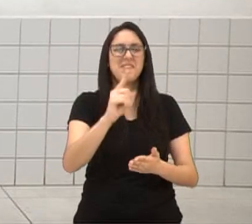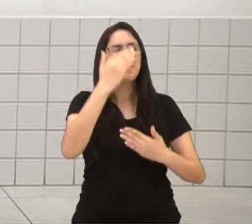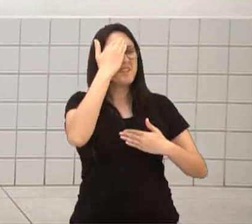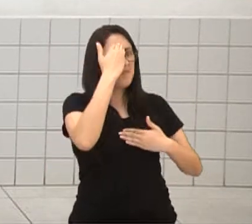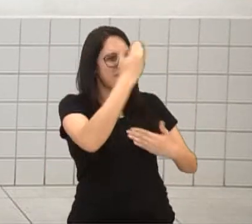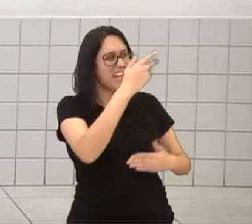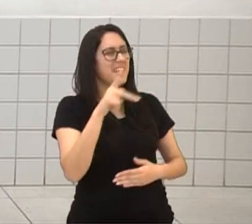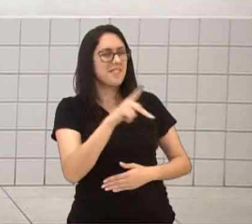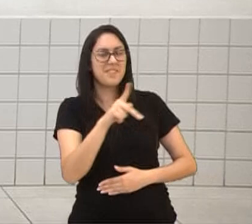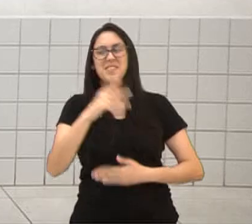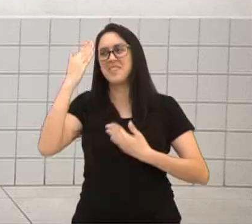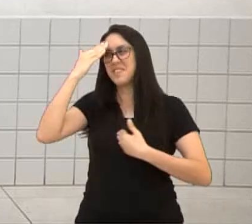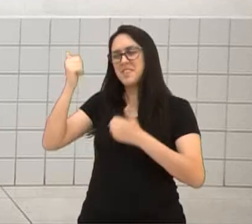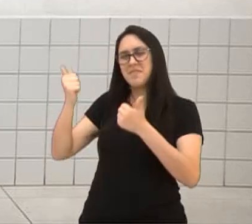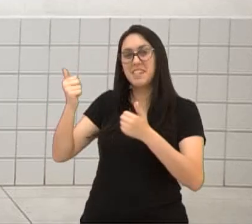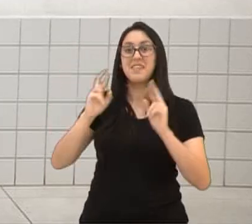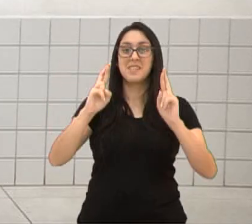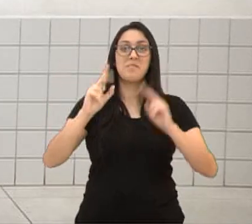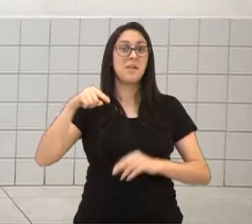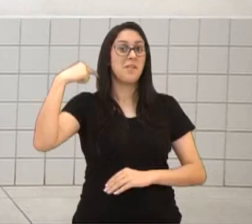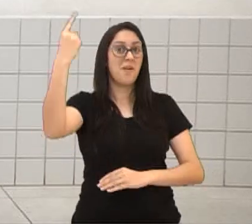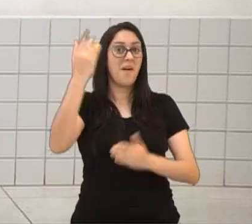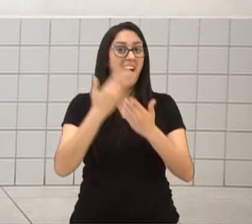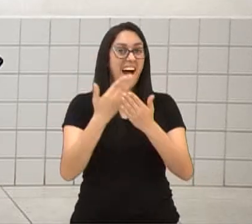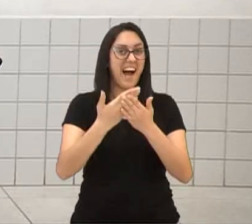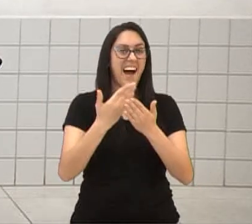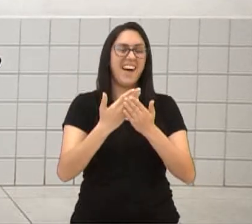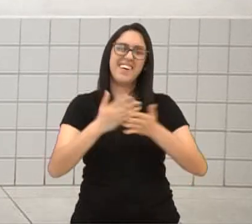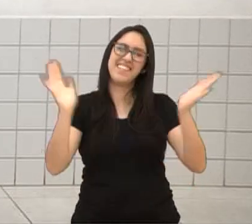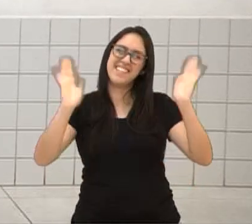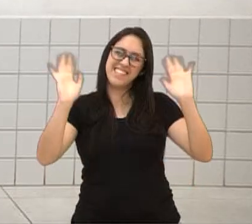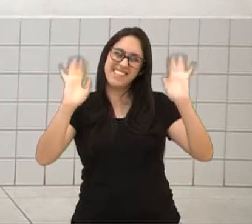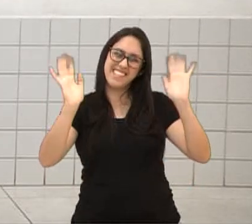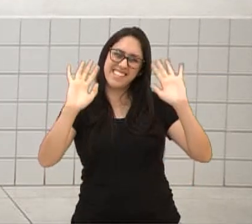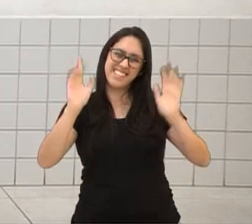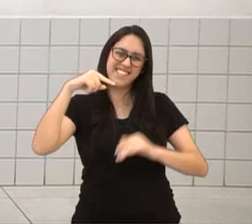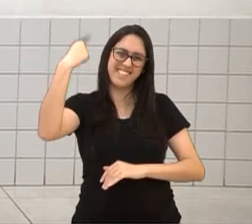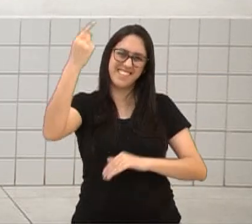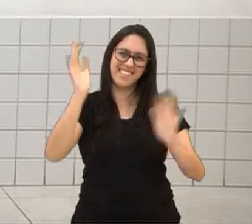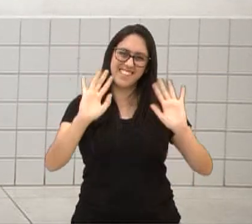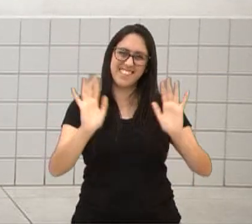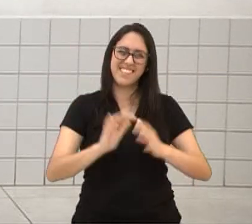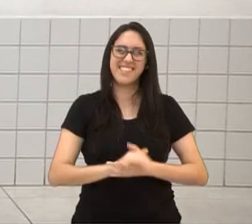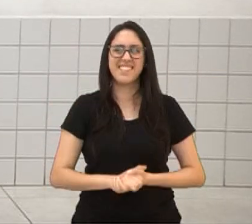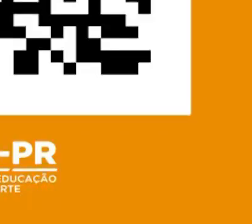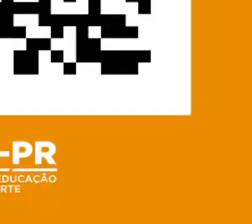pela participação. Eu que agradeço. Esperamos vocês aqui mais vezes. Até. Tchau, pessoal. Tchau, Até galera. a próxima. Até.